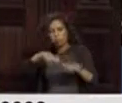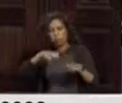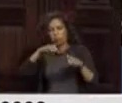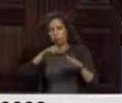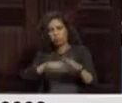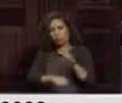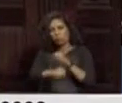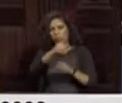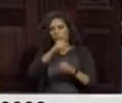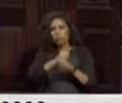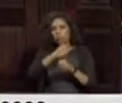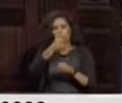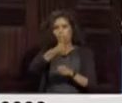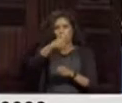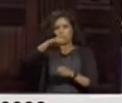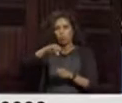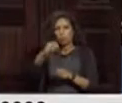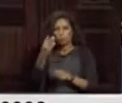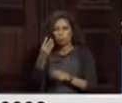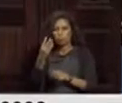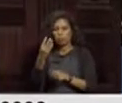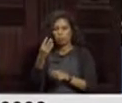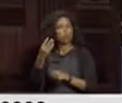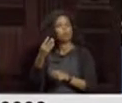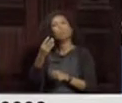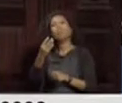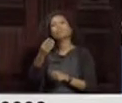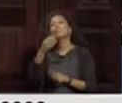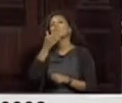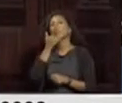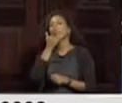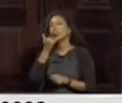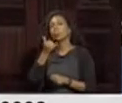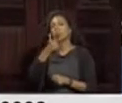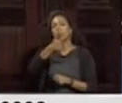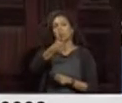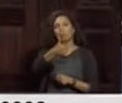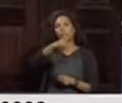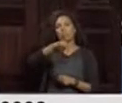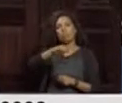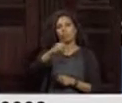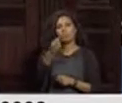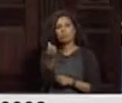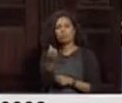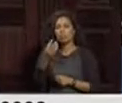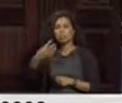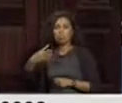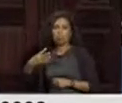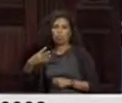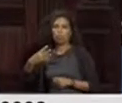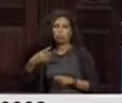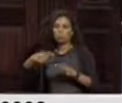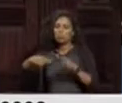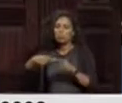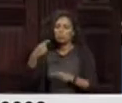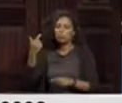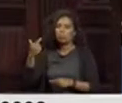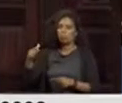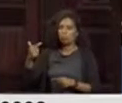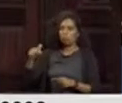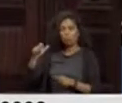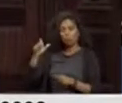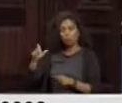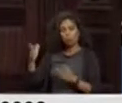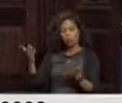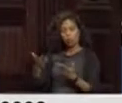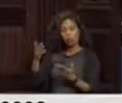isso, porque teria perdido totalmente o meu juízo, que já não é muito,